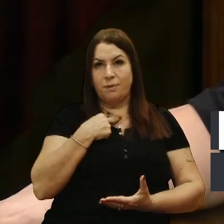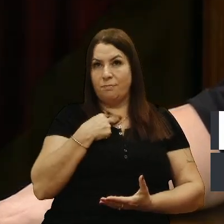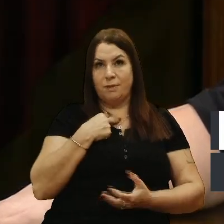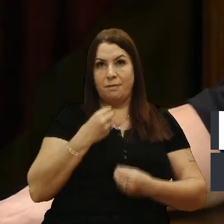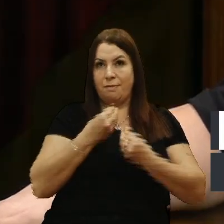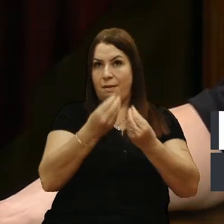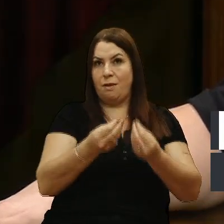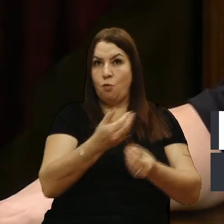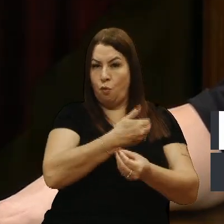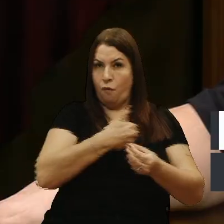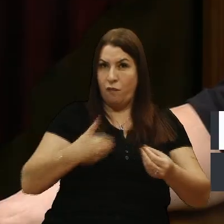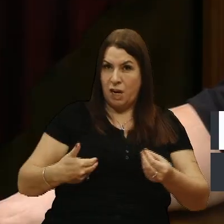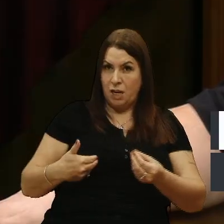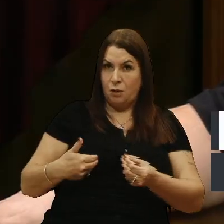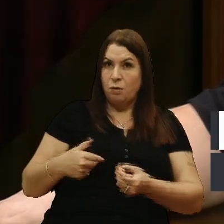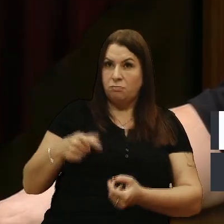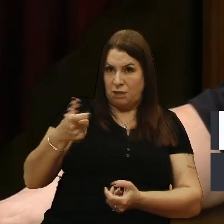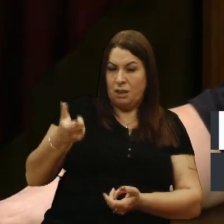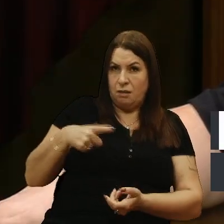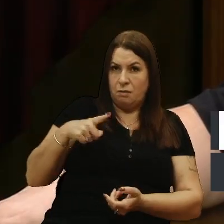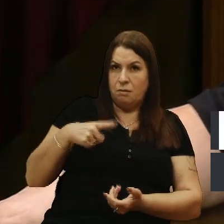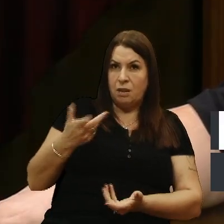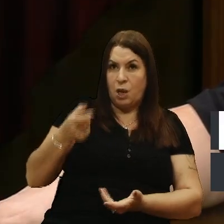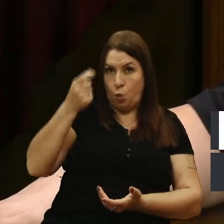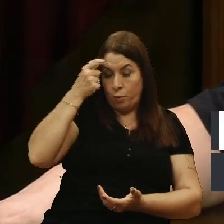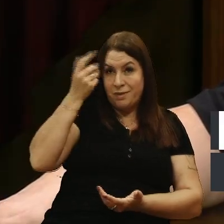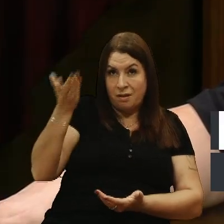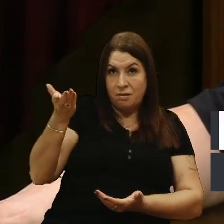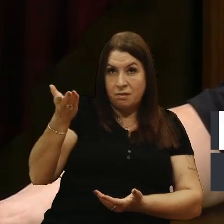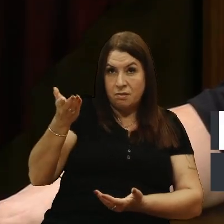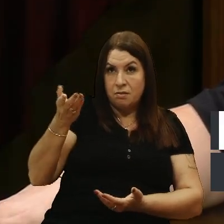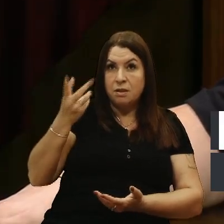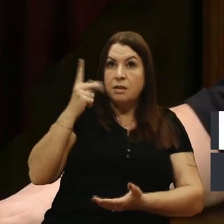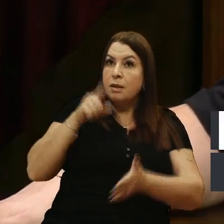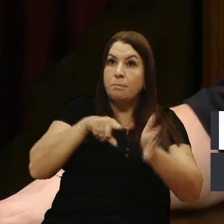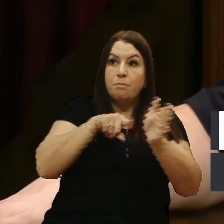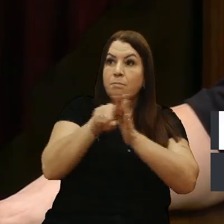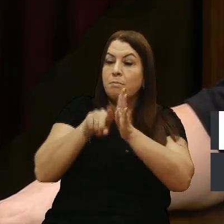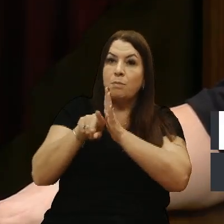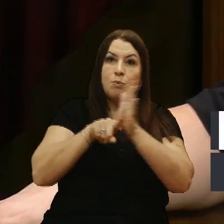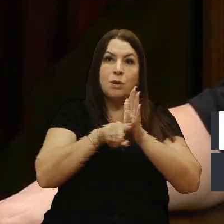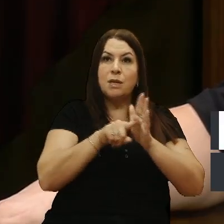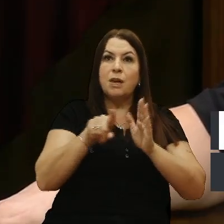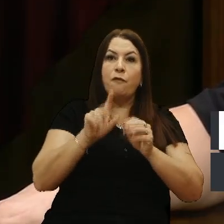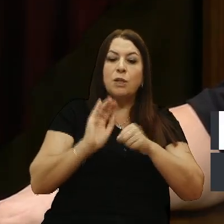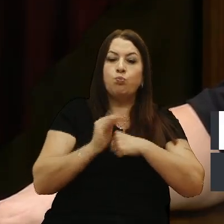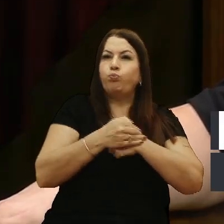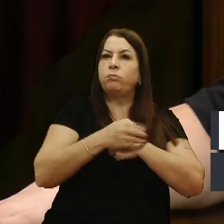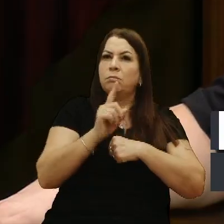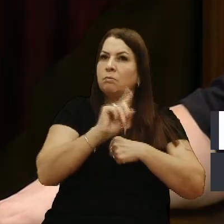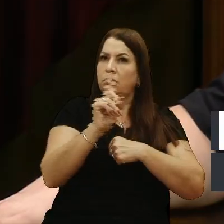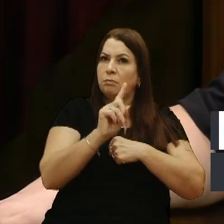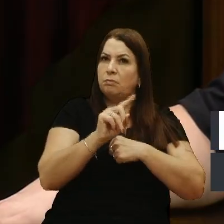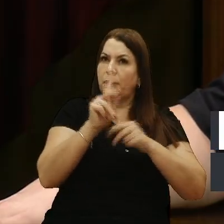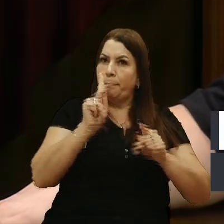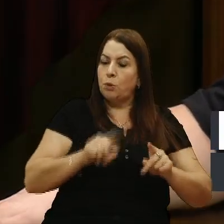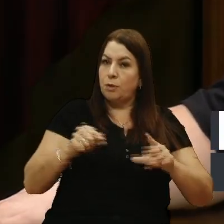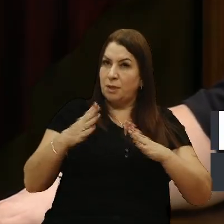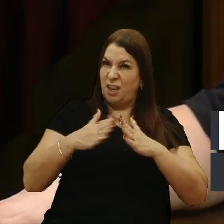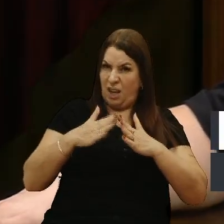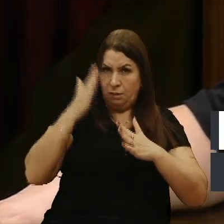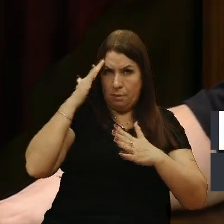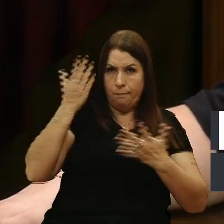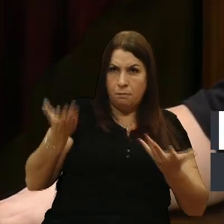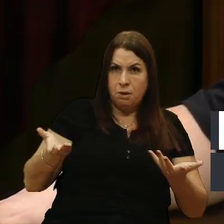O governador, em sã consciência, tem que consultar e não fazer as escuras. Alguém dessa casa